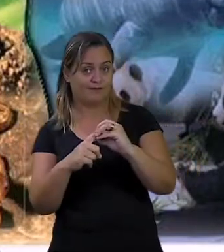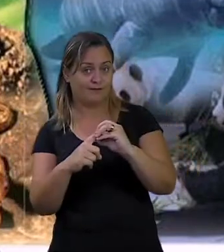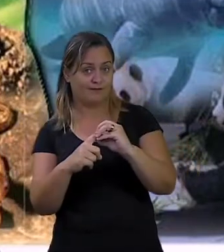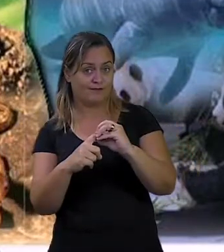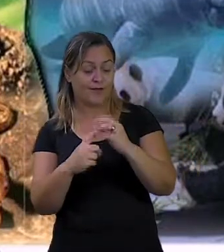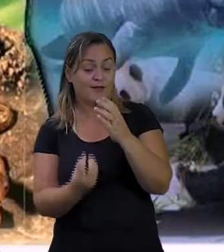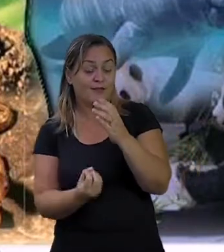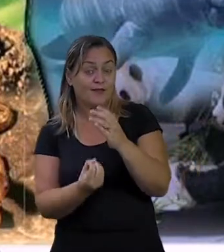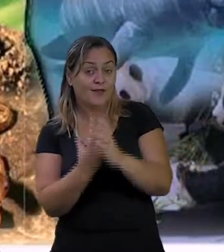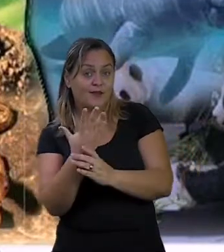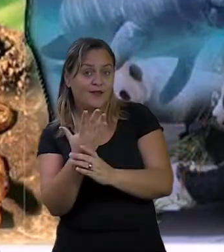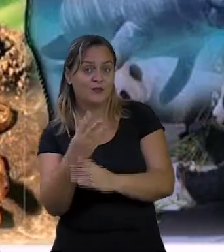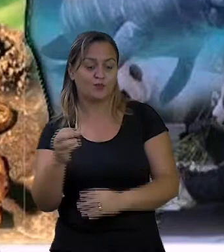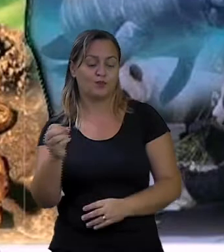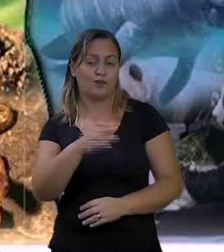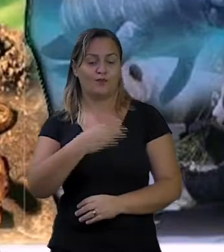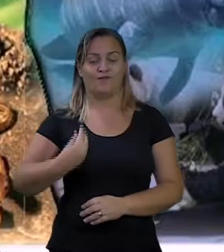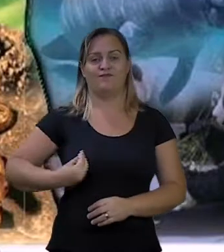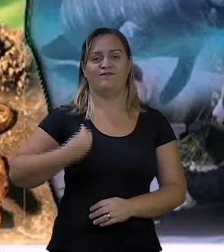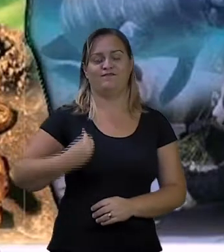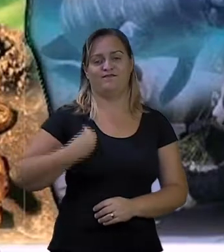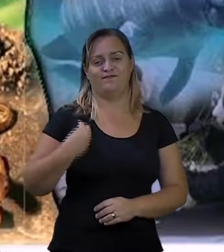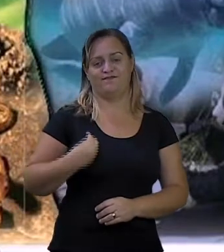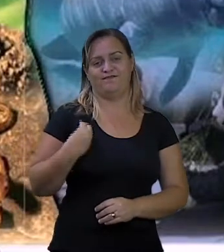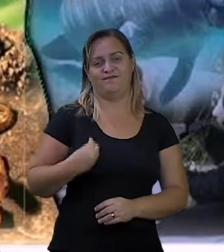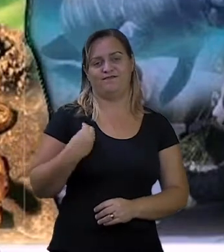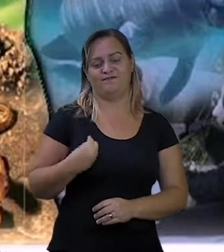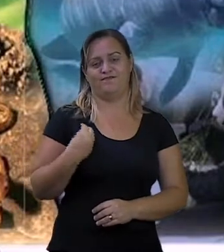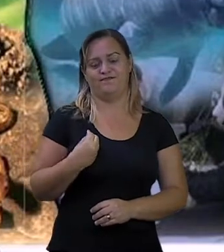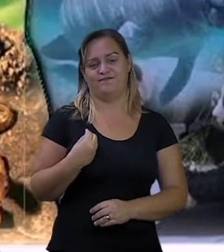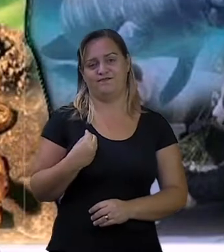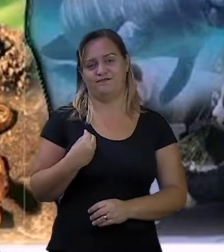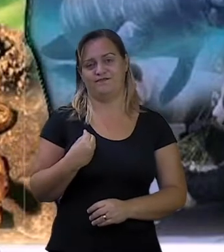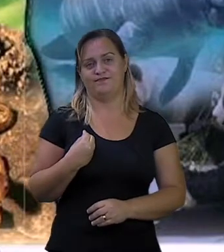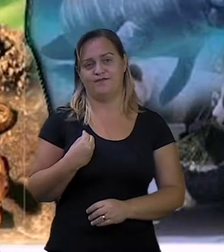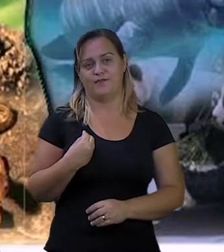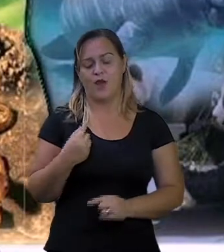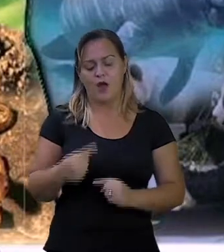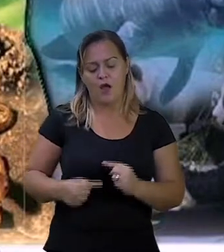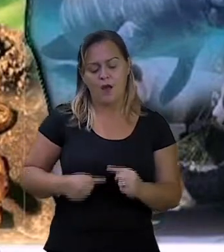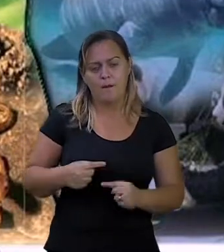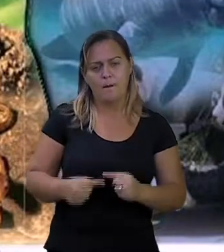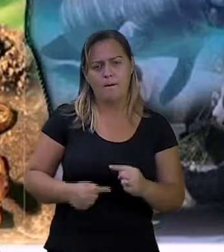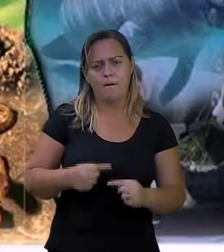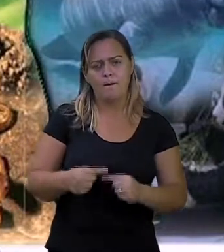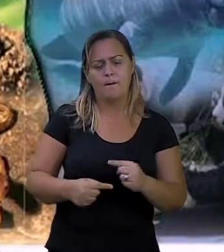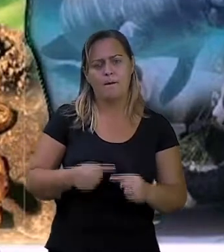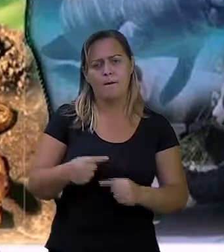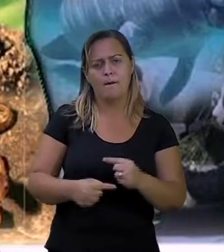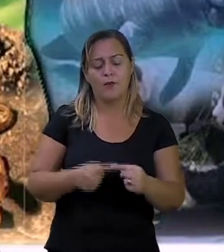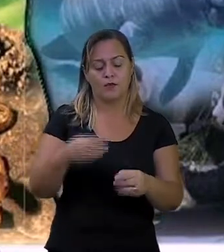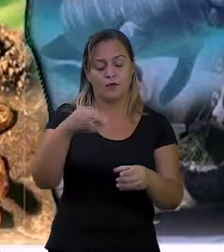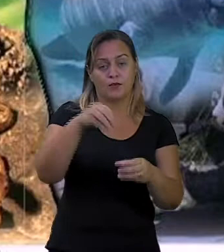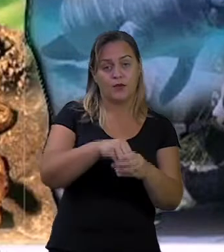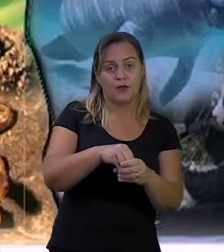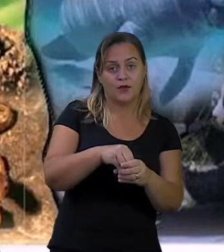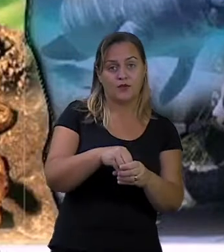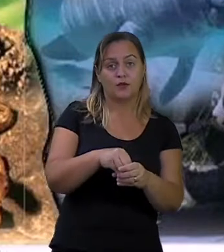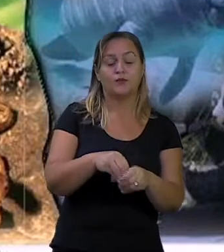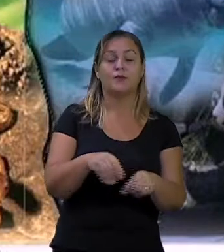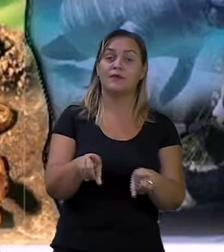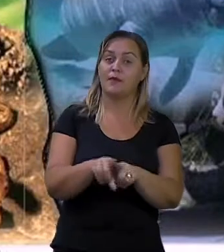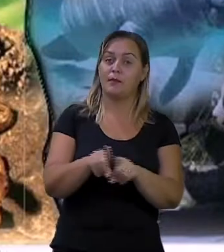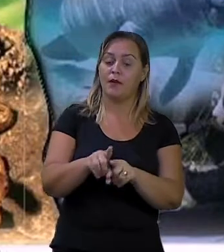novo ser. A fertilização interna dentro, a fertilização externa do lado de